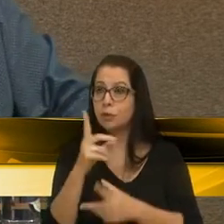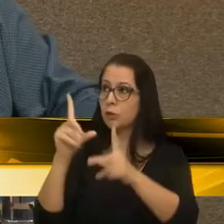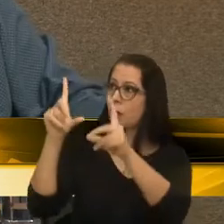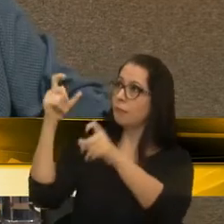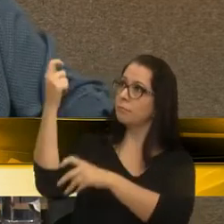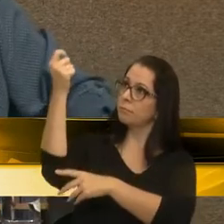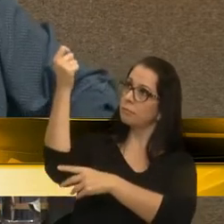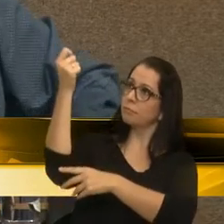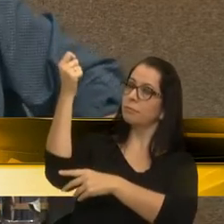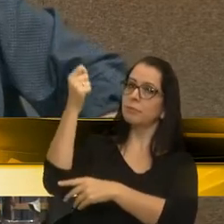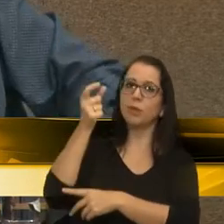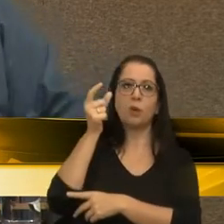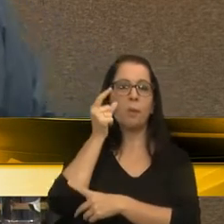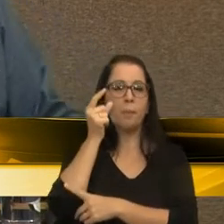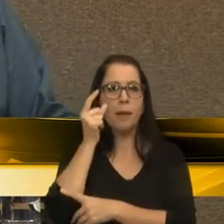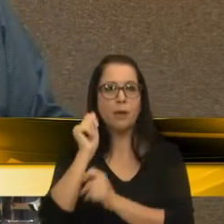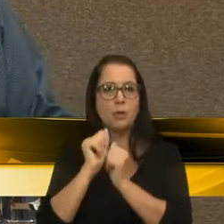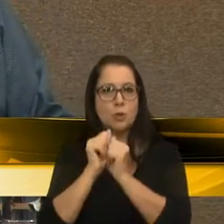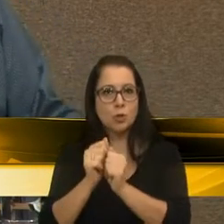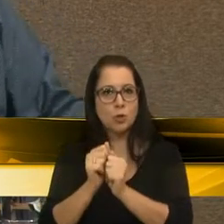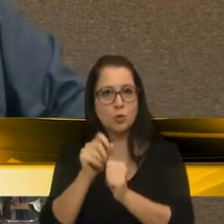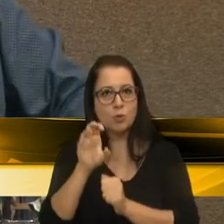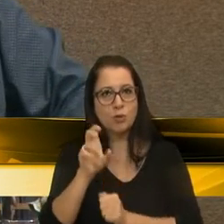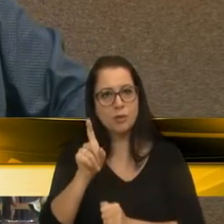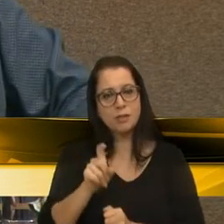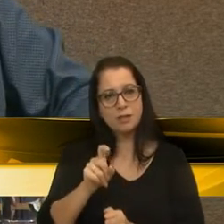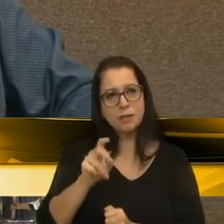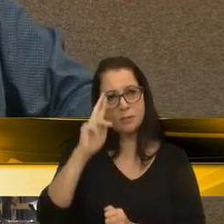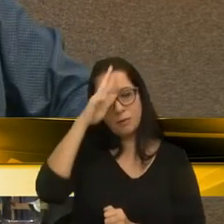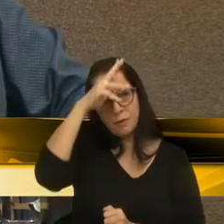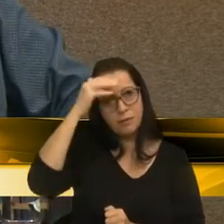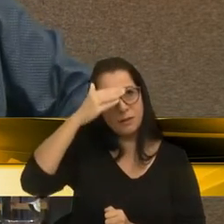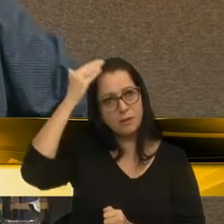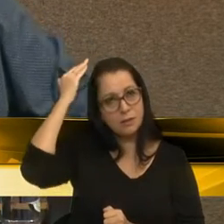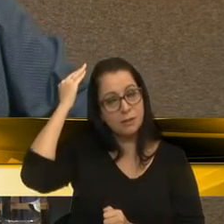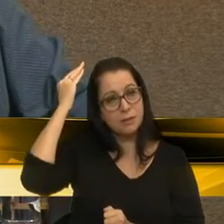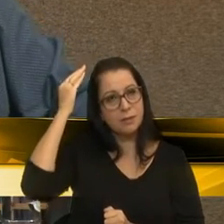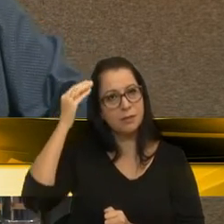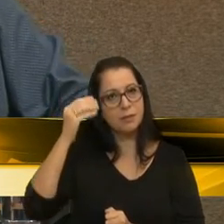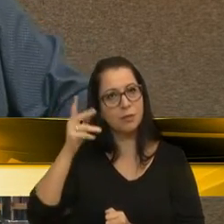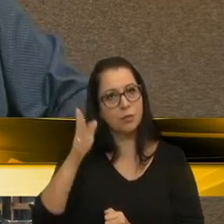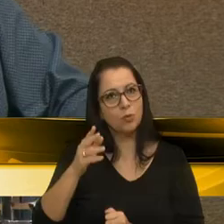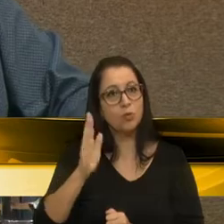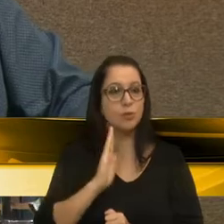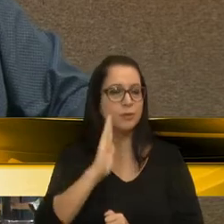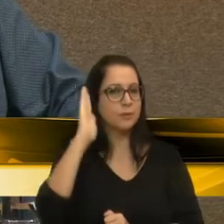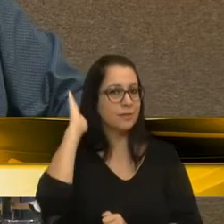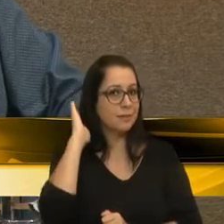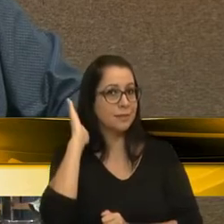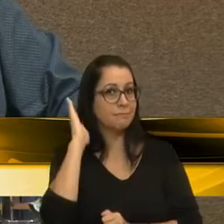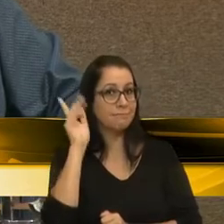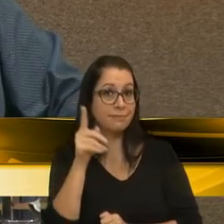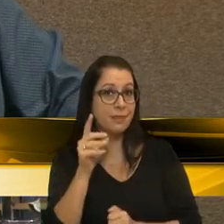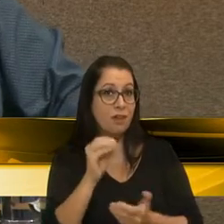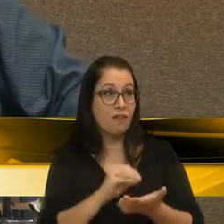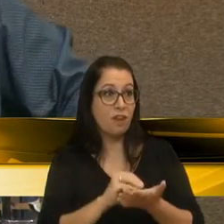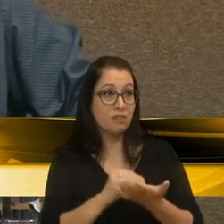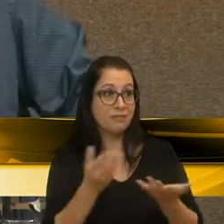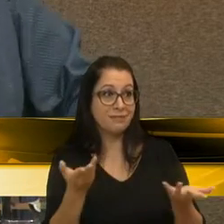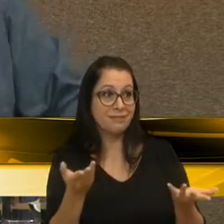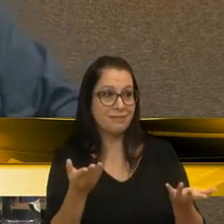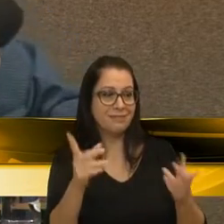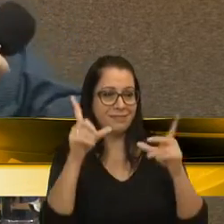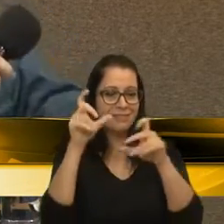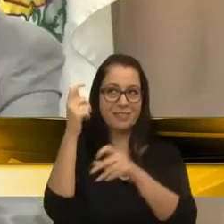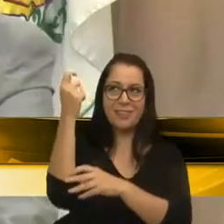do Paulo Périco com o ex-prefeito Alceu e o prefeito atual Daniel Guerra. Essa era só o que faltava, né?